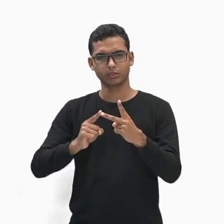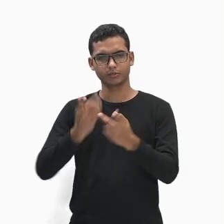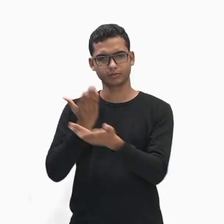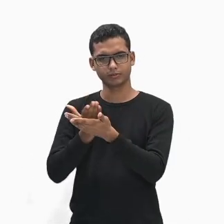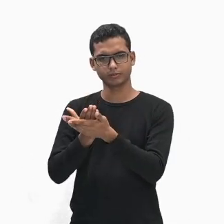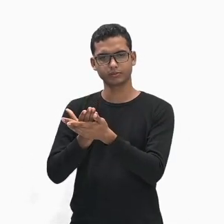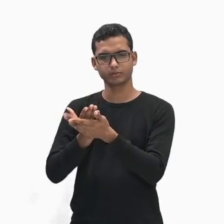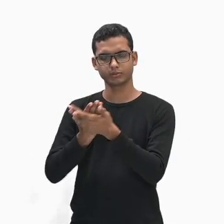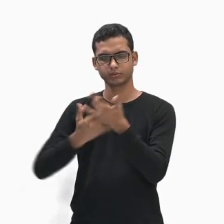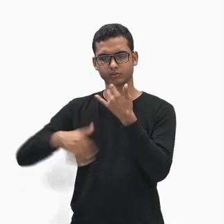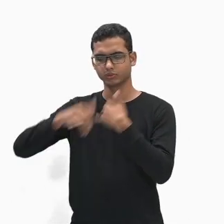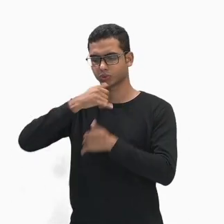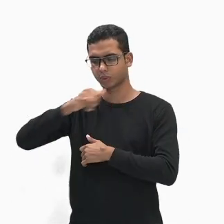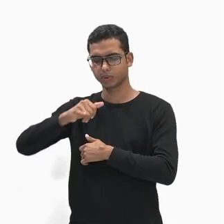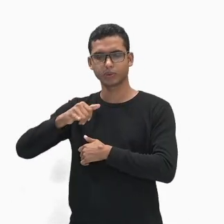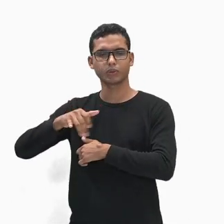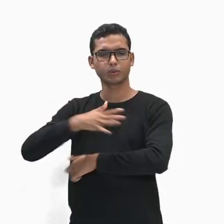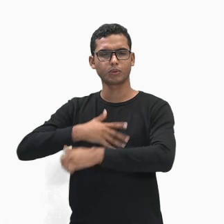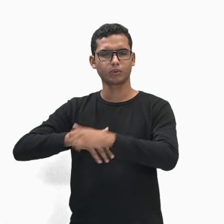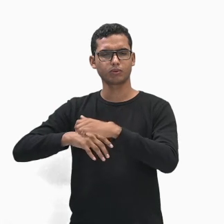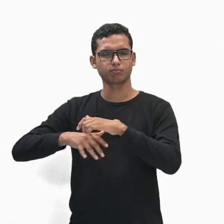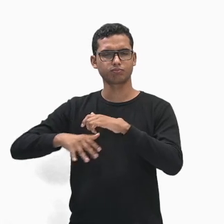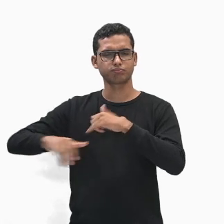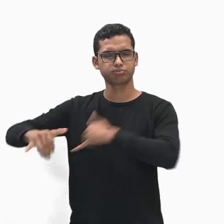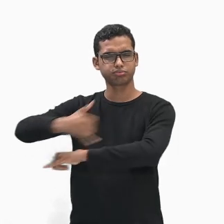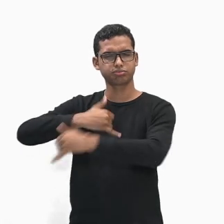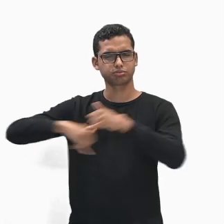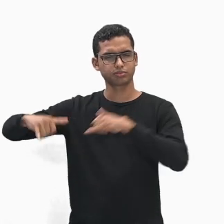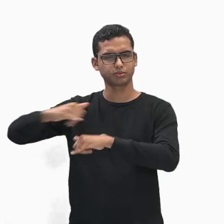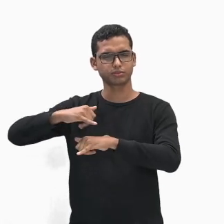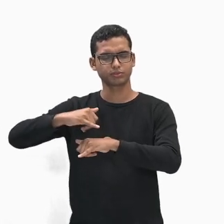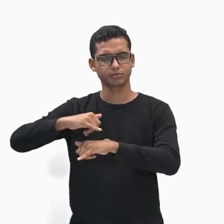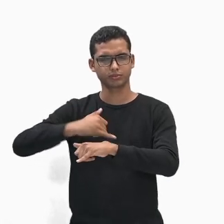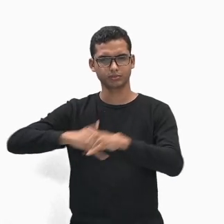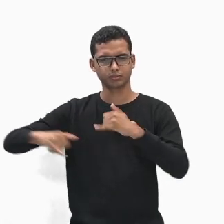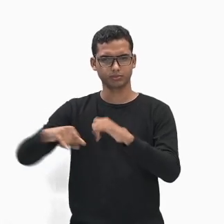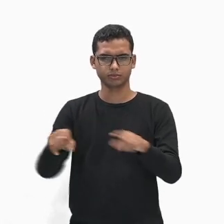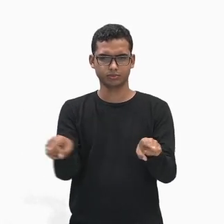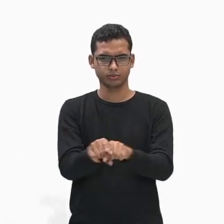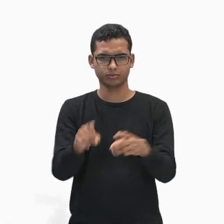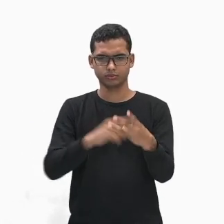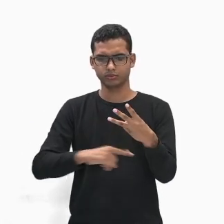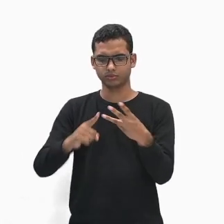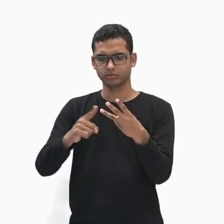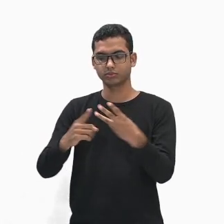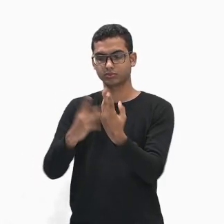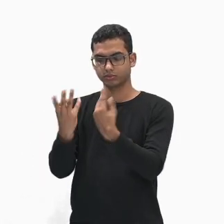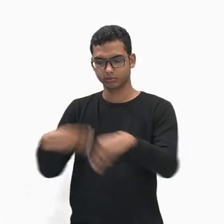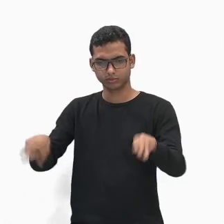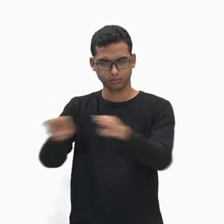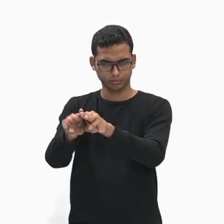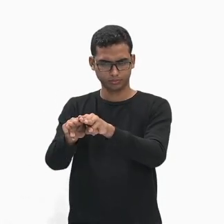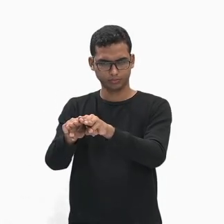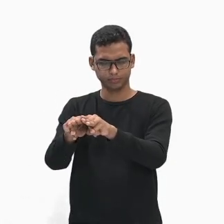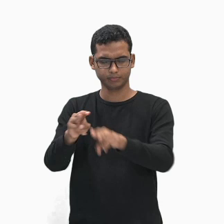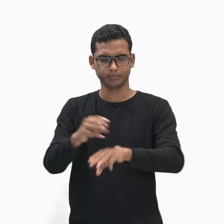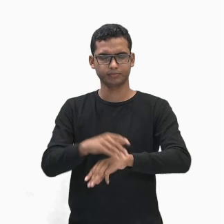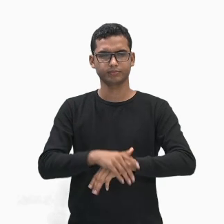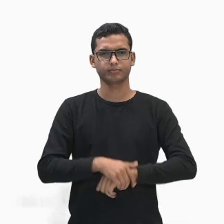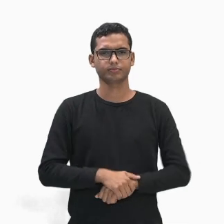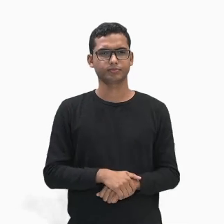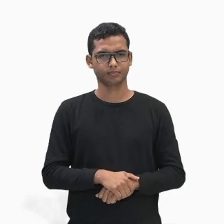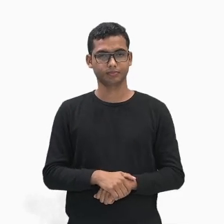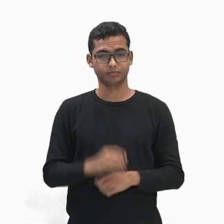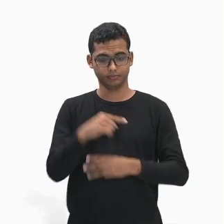o efeito produzido, os fenômenos da eletricidade e do magnetismo. Depois que eu tenho